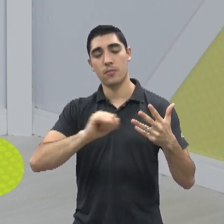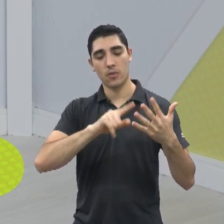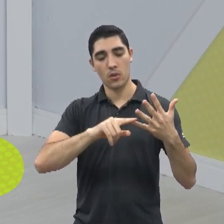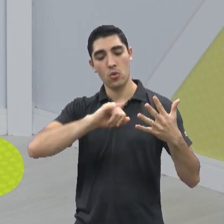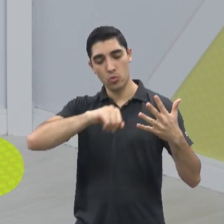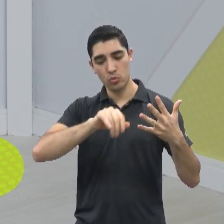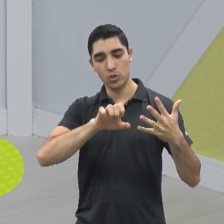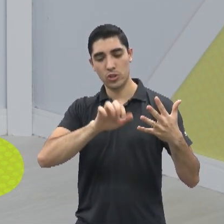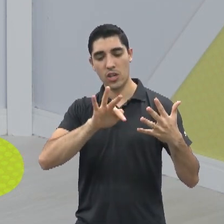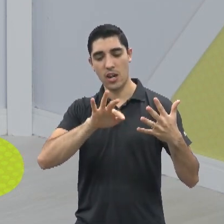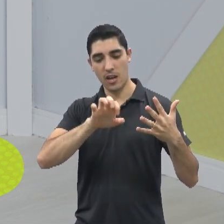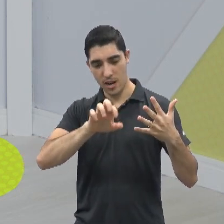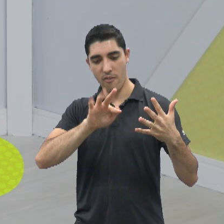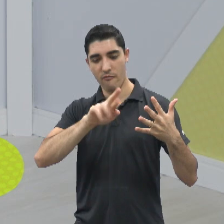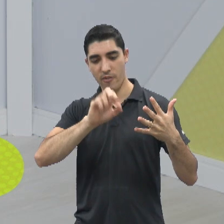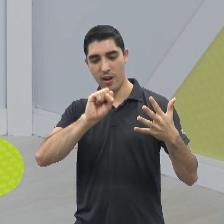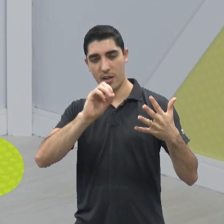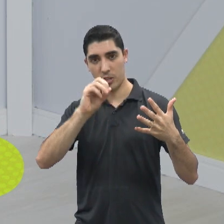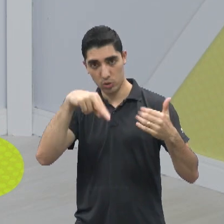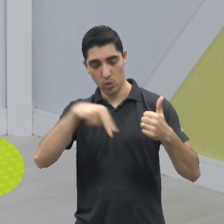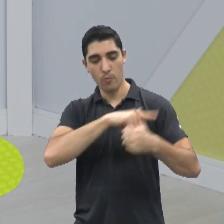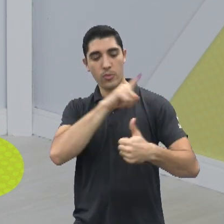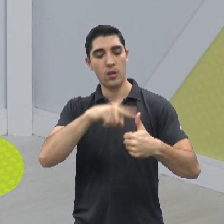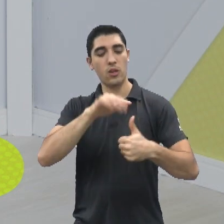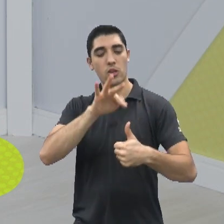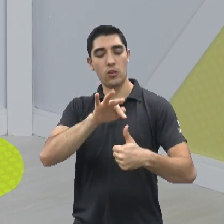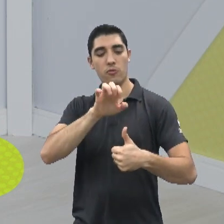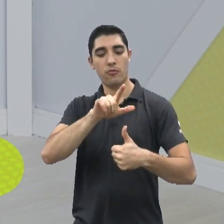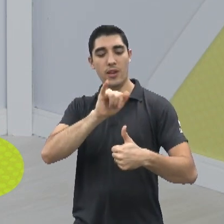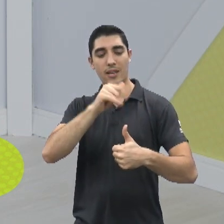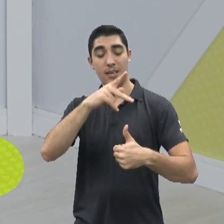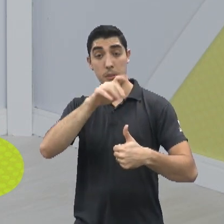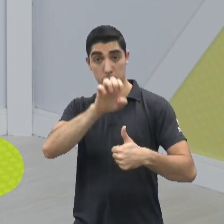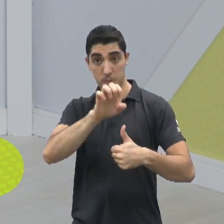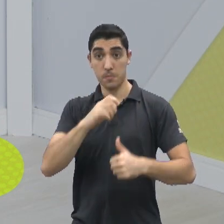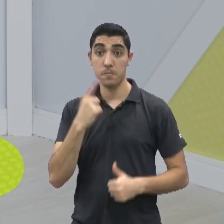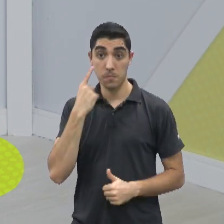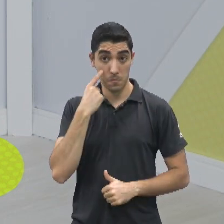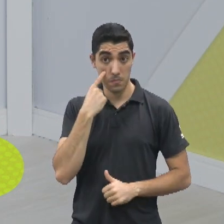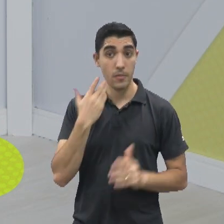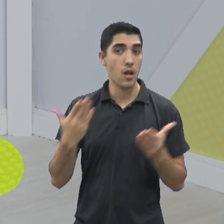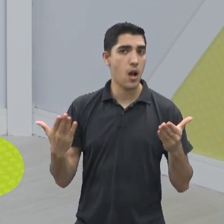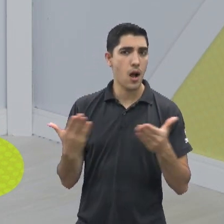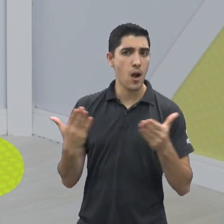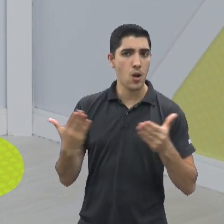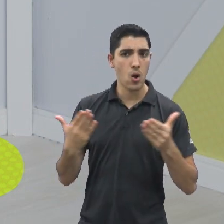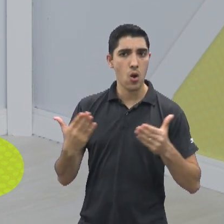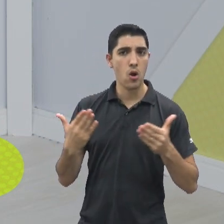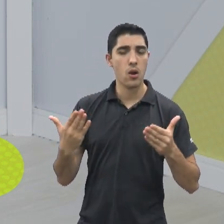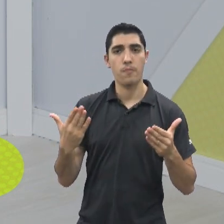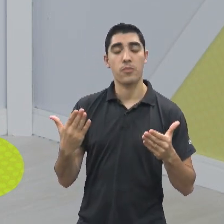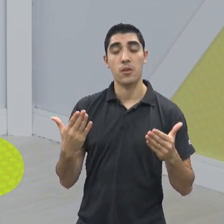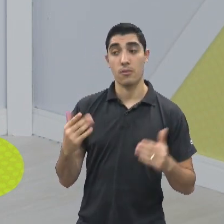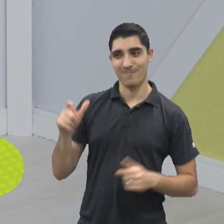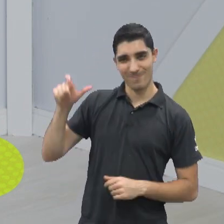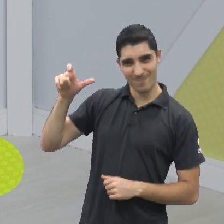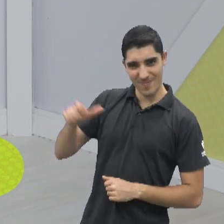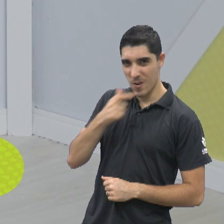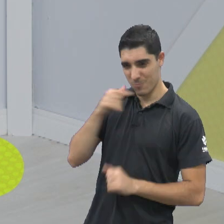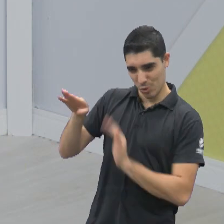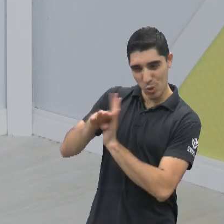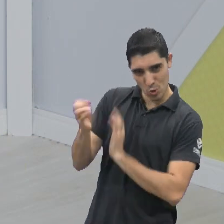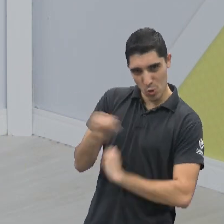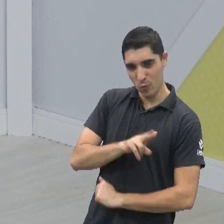lateral esquerdo de ofício aí sim, o Felipe Borges. Vamos ver quais foram as primeiras palavras do Luiz Gustavo